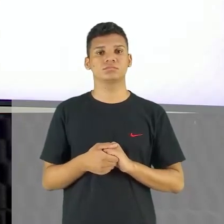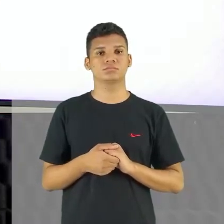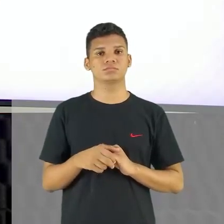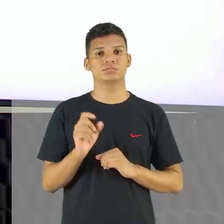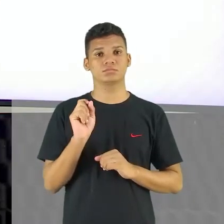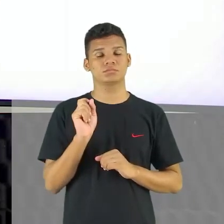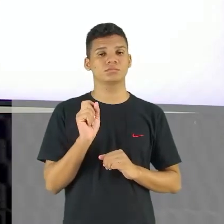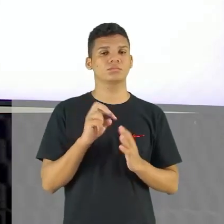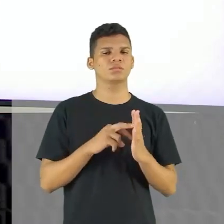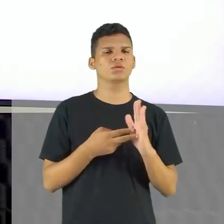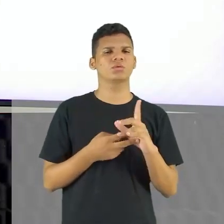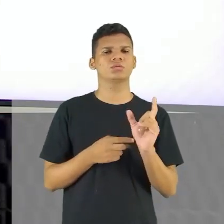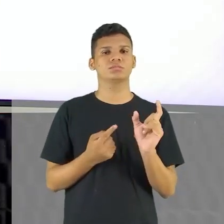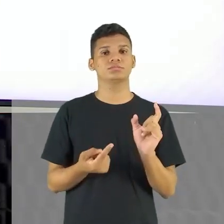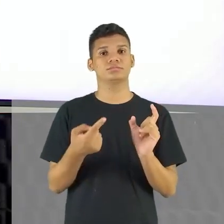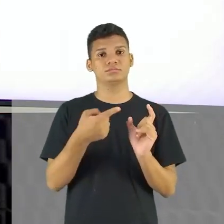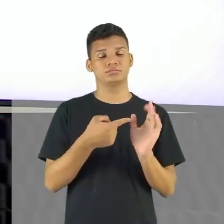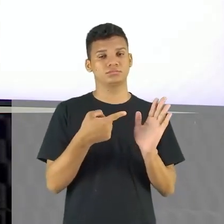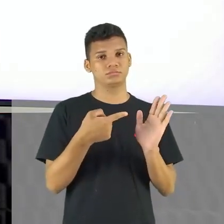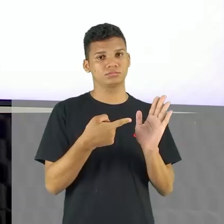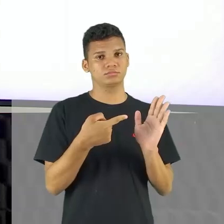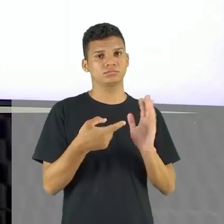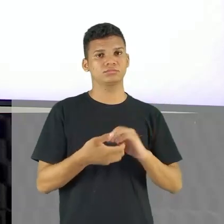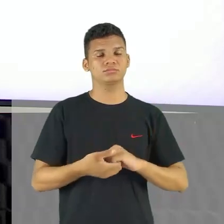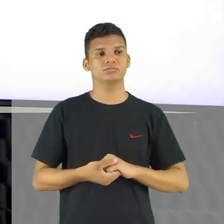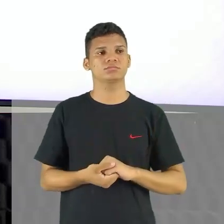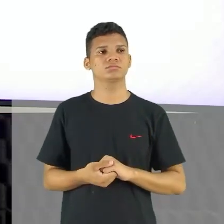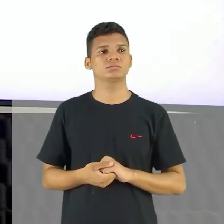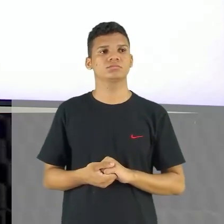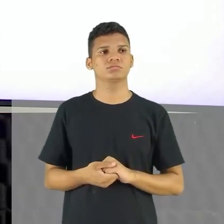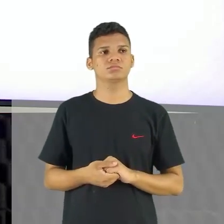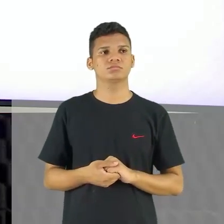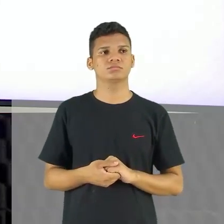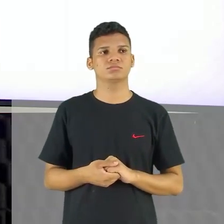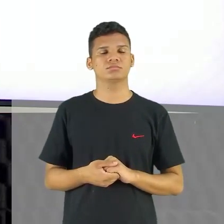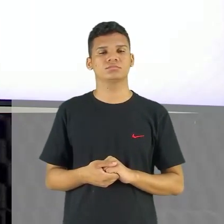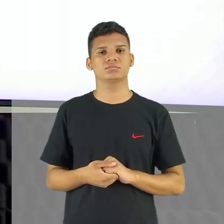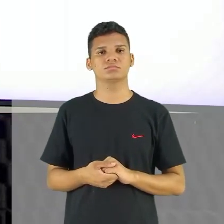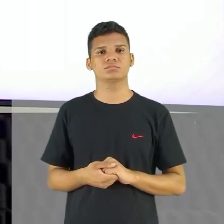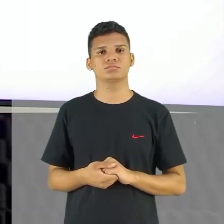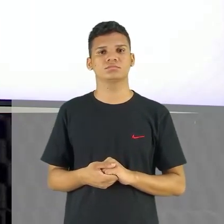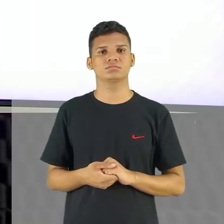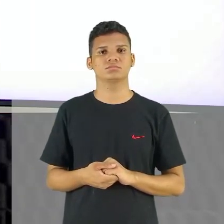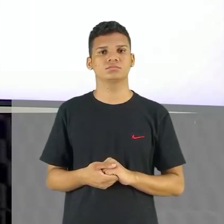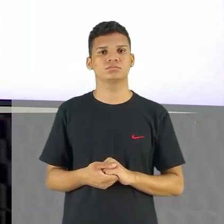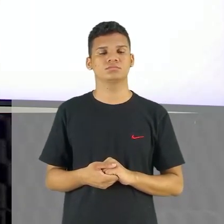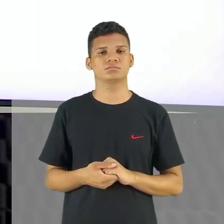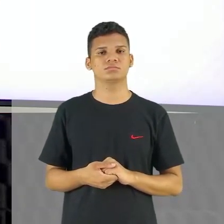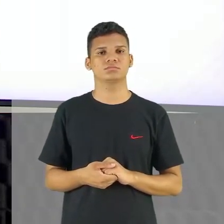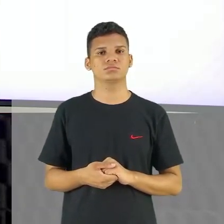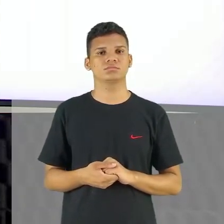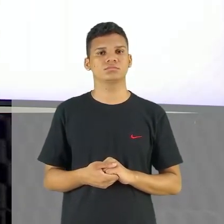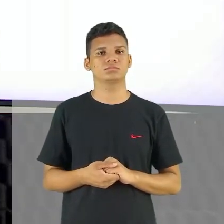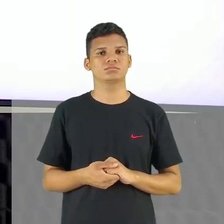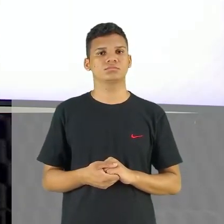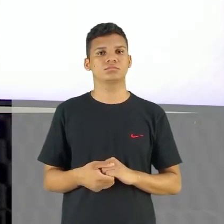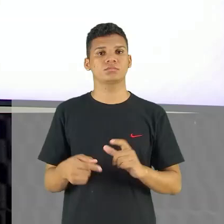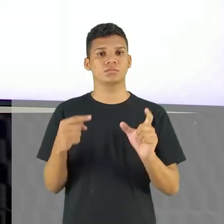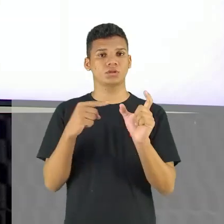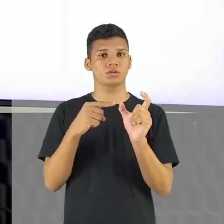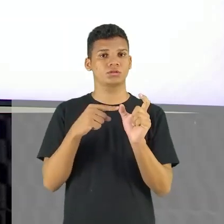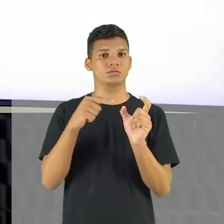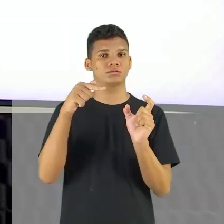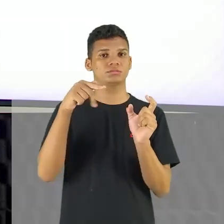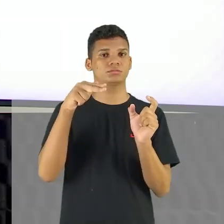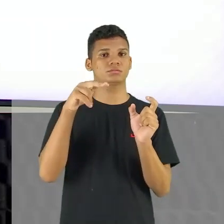palavras. Sois de vento, ides no vento, e quedais com sorte nova. Quedais aqui